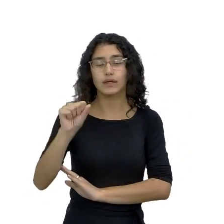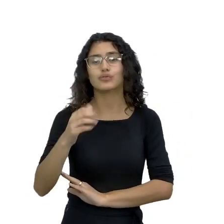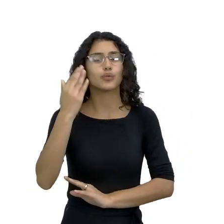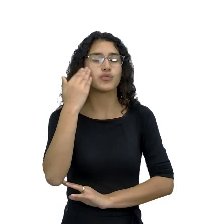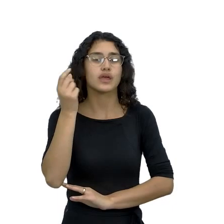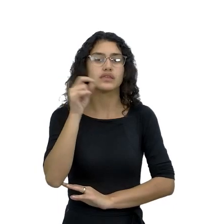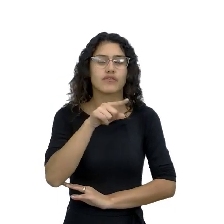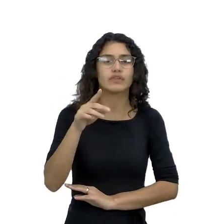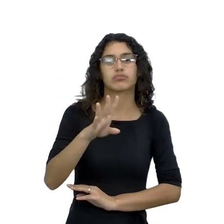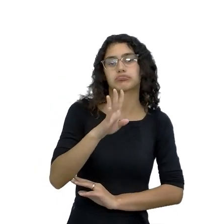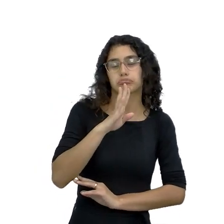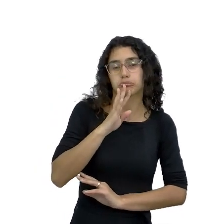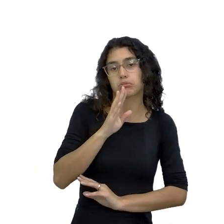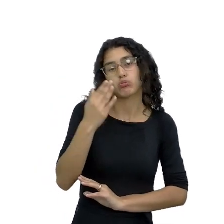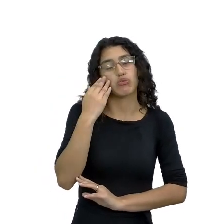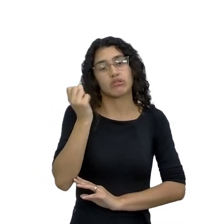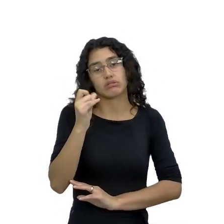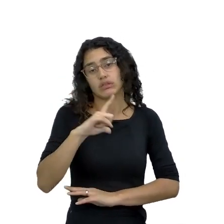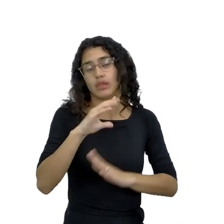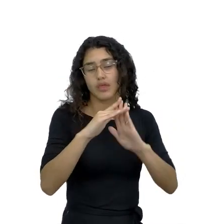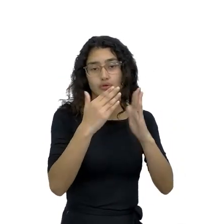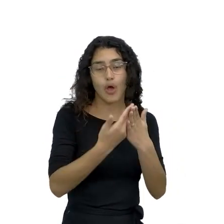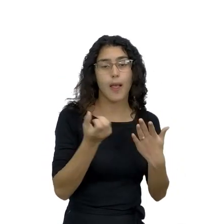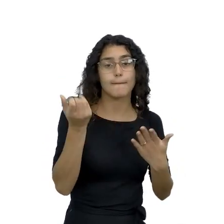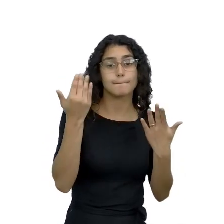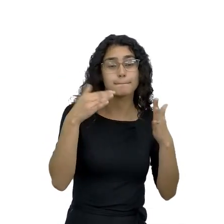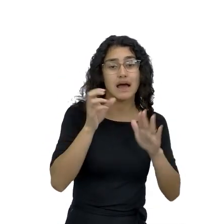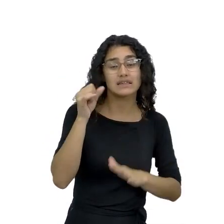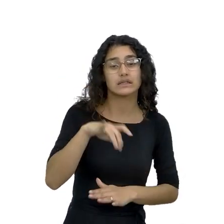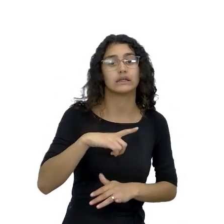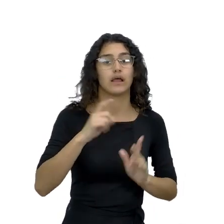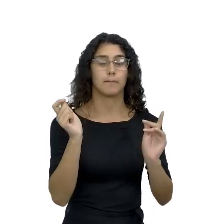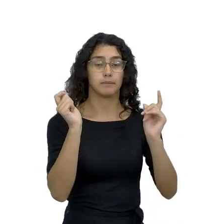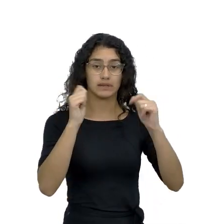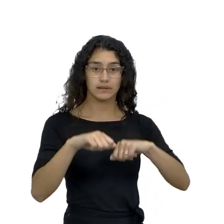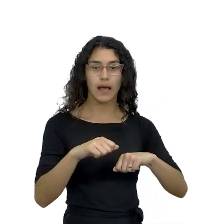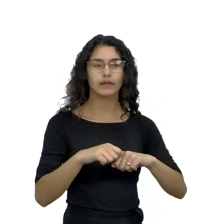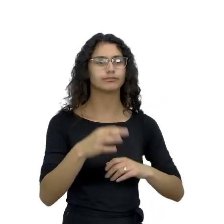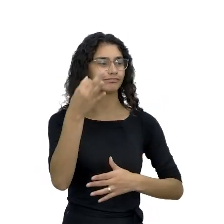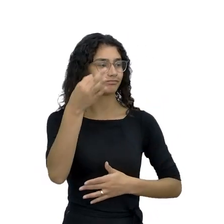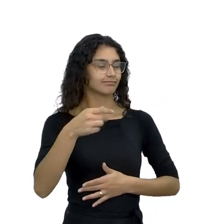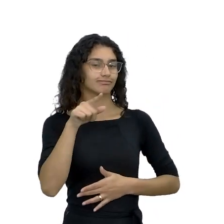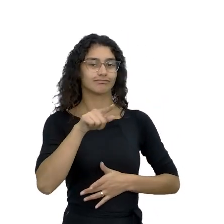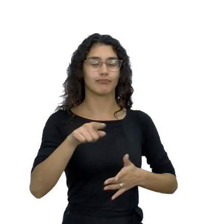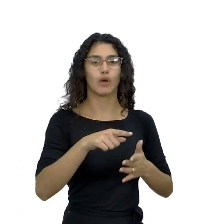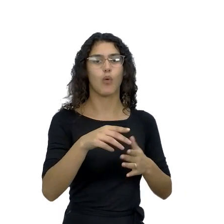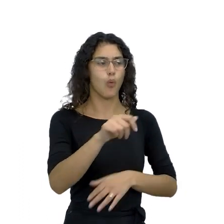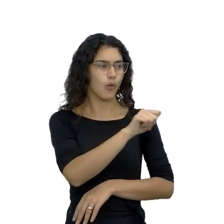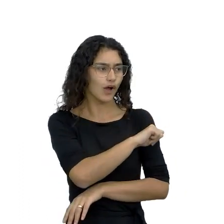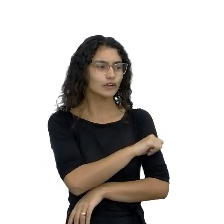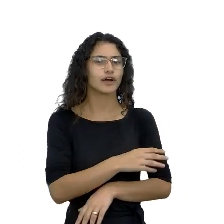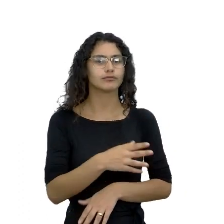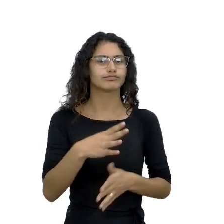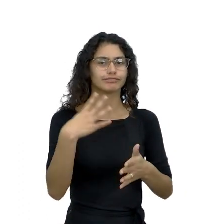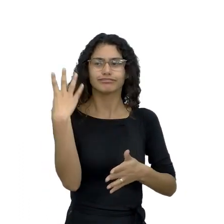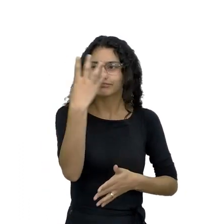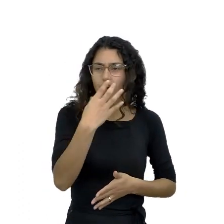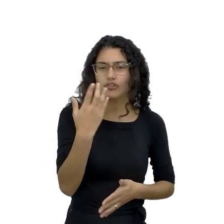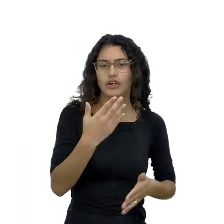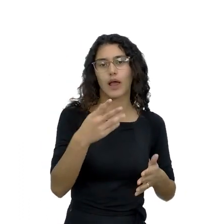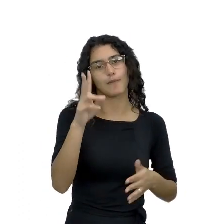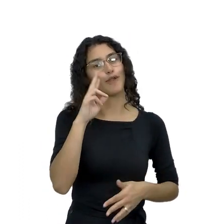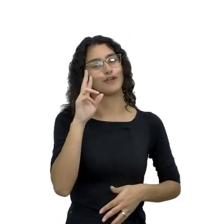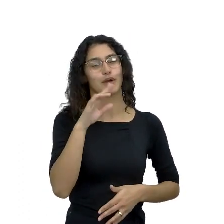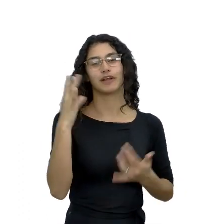sei se tem aí na escola, mas se você tiver a possibilidade, eu tenho certeza que esse aluno vai se encantar, porque